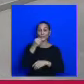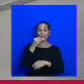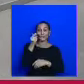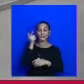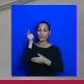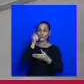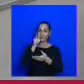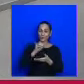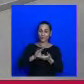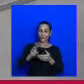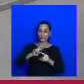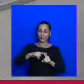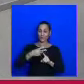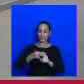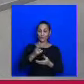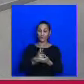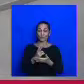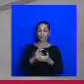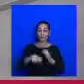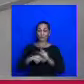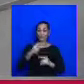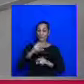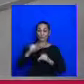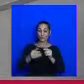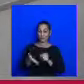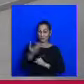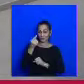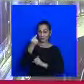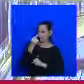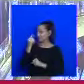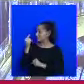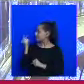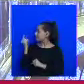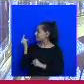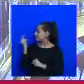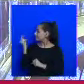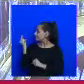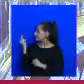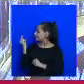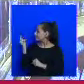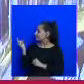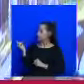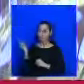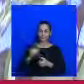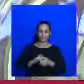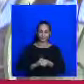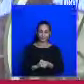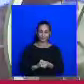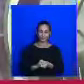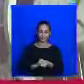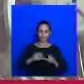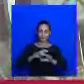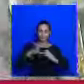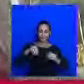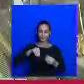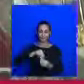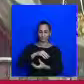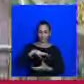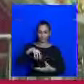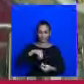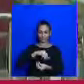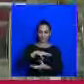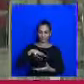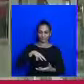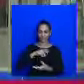chance de ganhar na dupla cena. Passaremos então ao segundo sorteio. Bolas posicionadas. Valendo. Globo